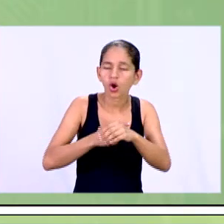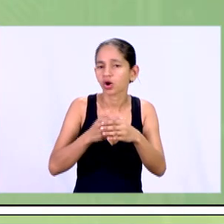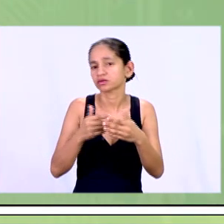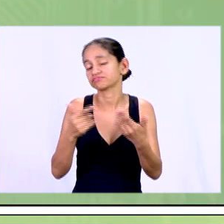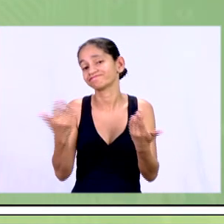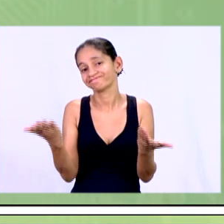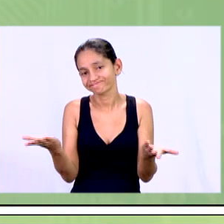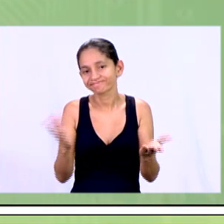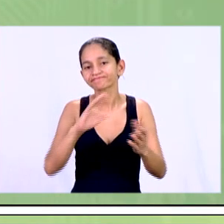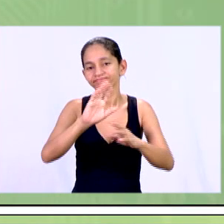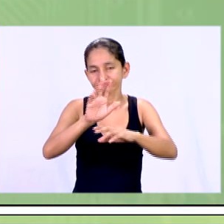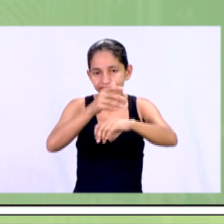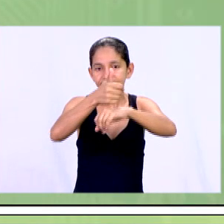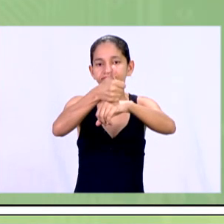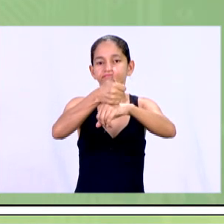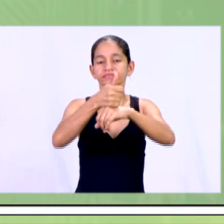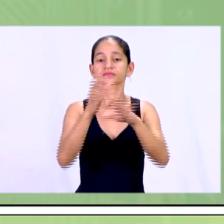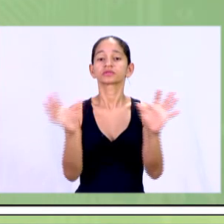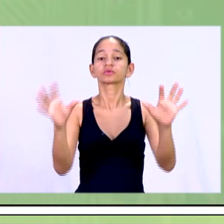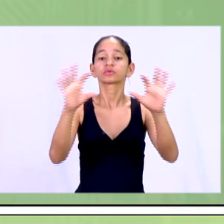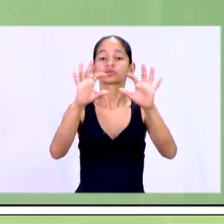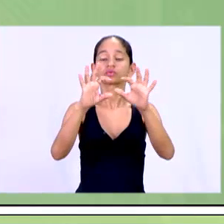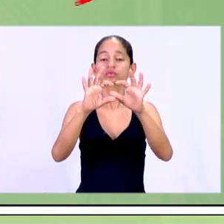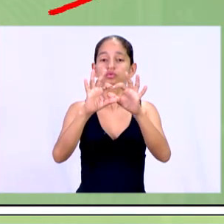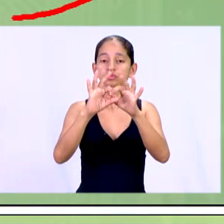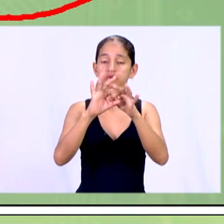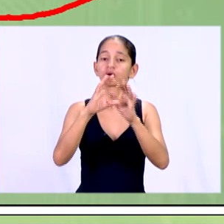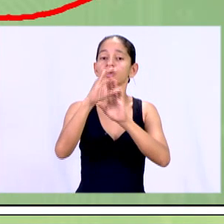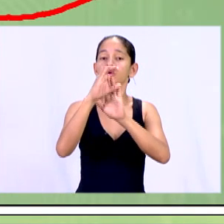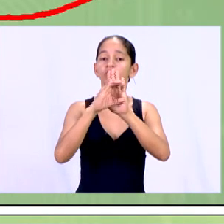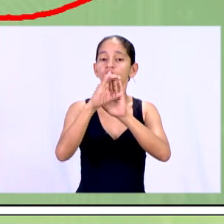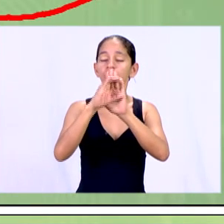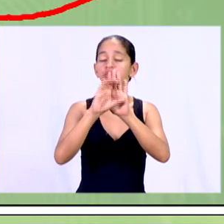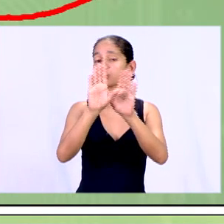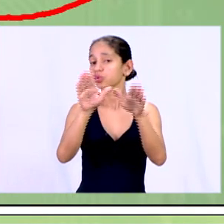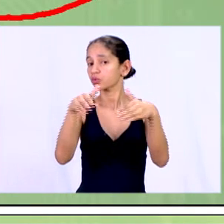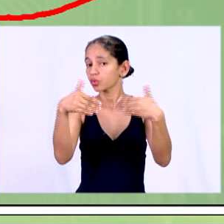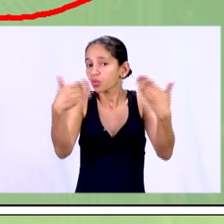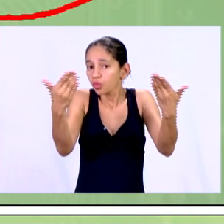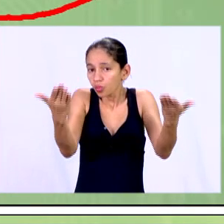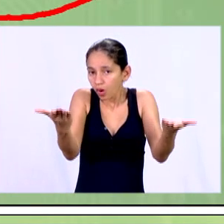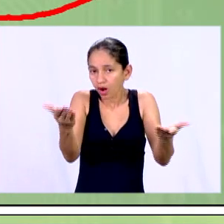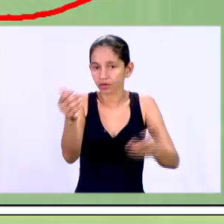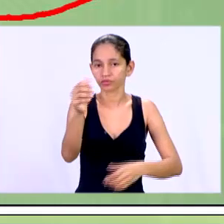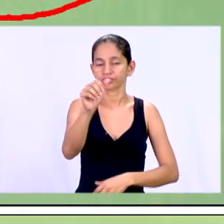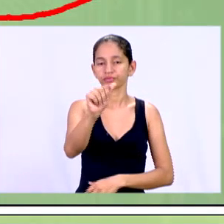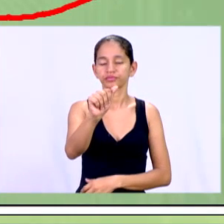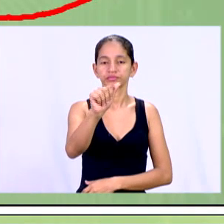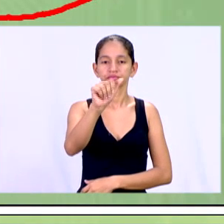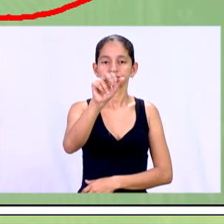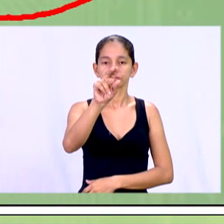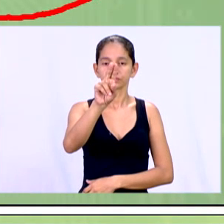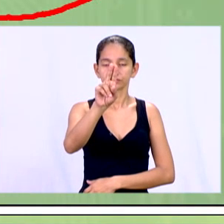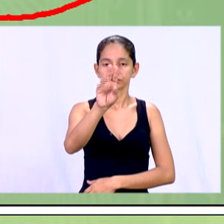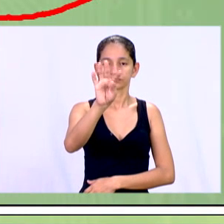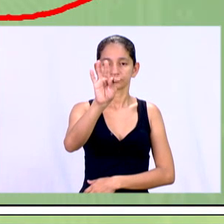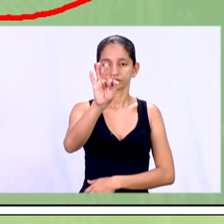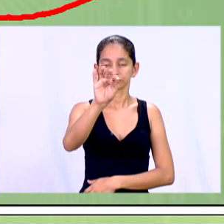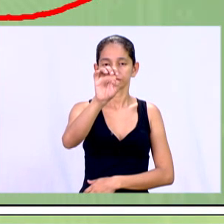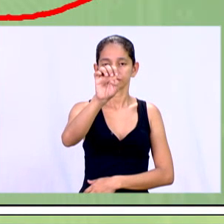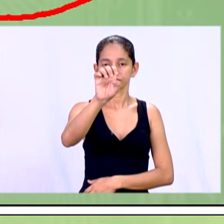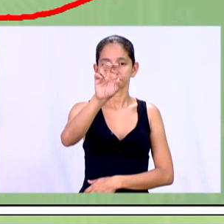principal conceito aqui é a ideia de alteridade. Essa ideia que a gente tem que refletir muito, né?